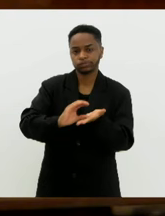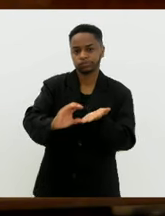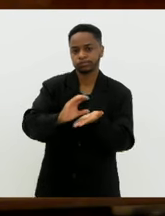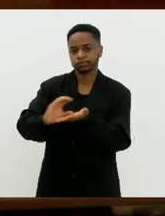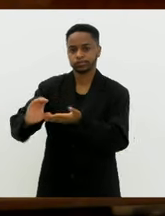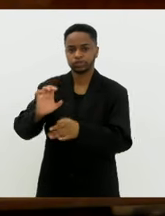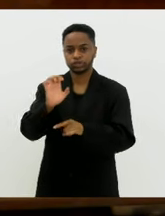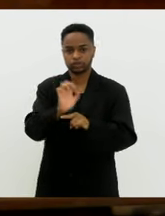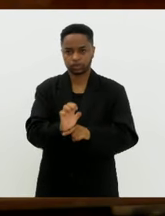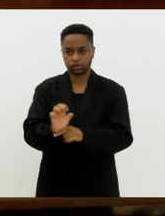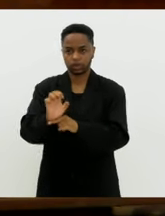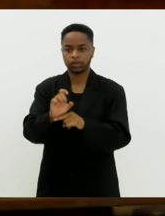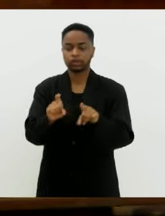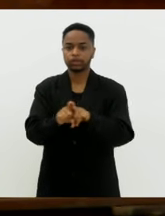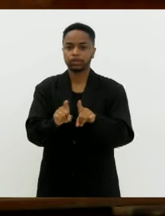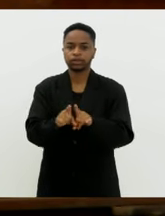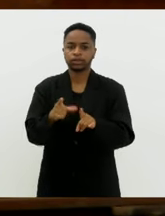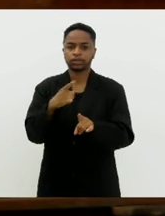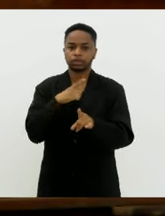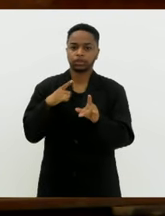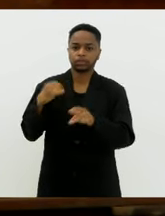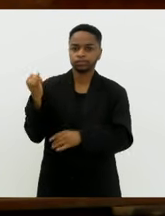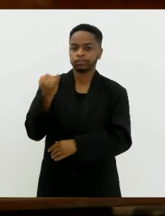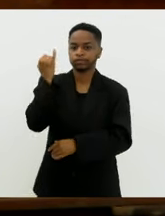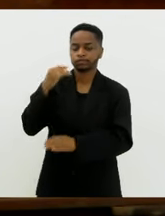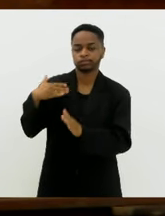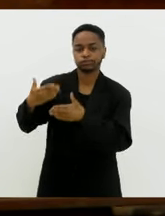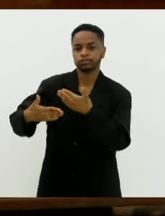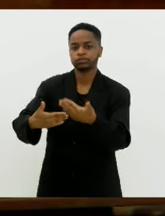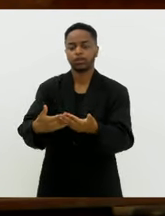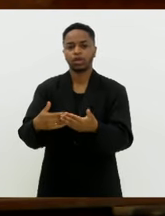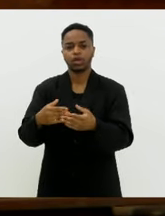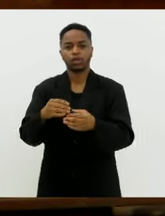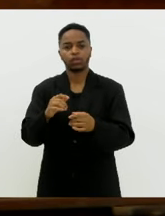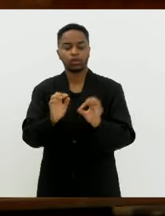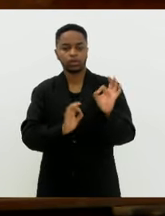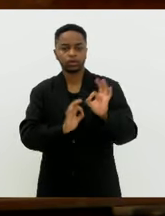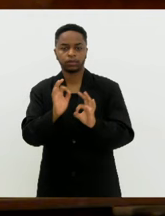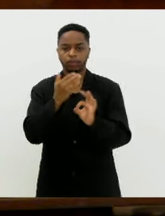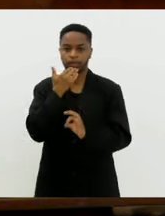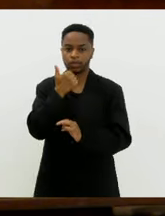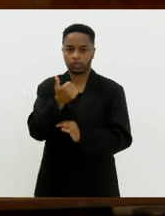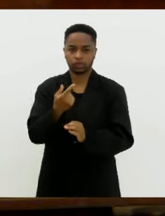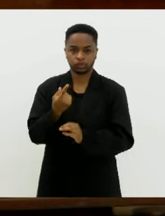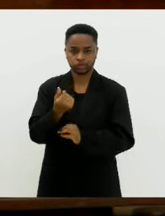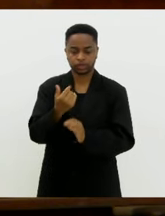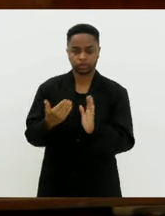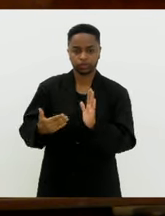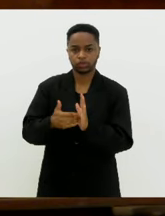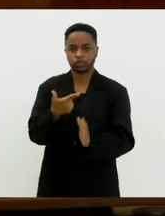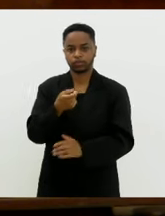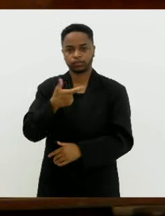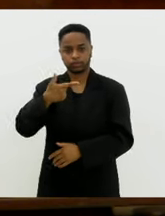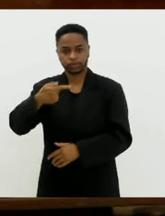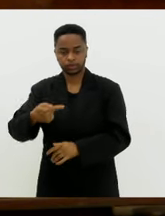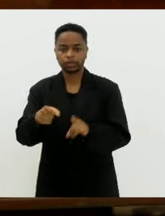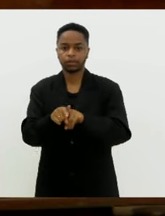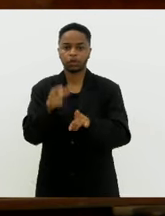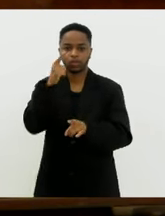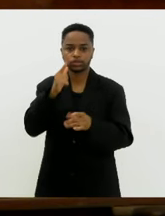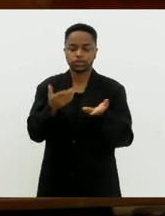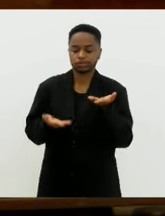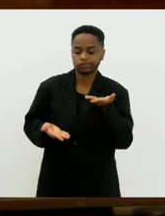Foi um importante passo para a melhor gestão desses recursos até 2027 e para o equilíbrio financeiro do Estado do